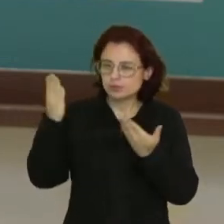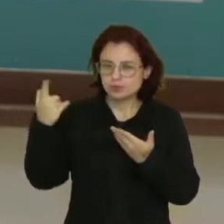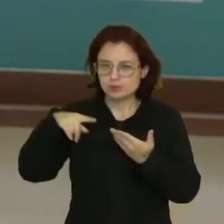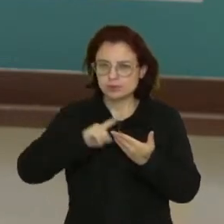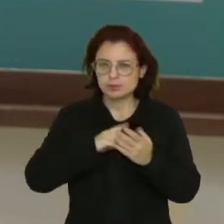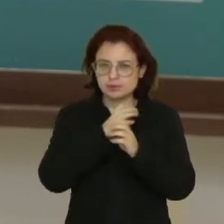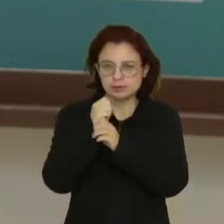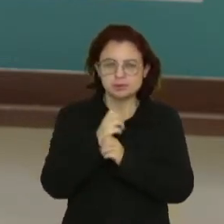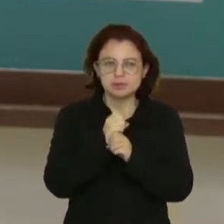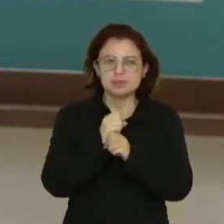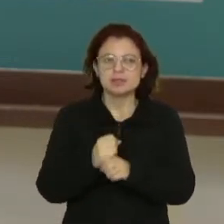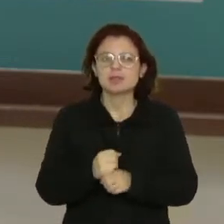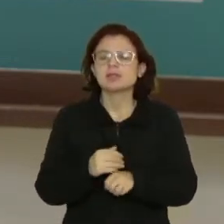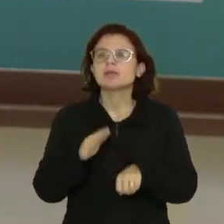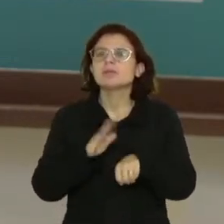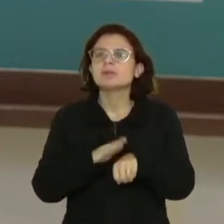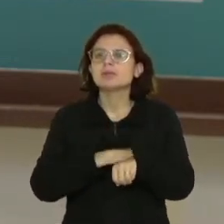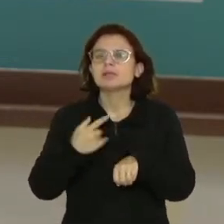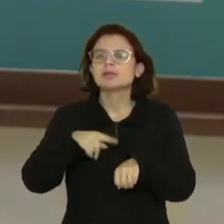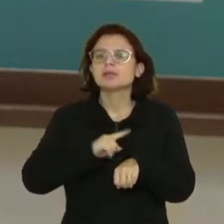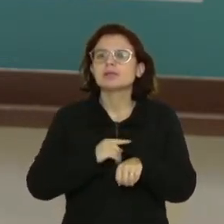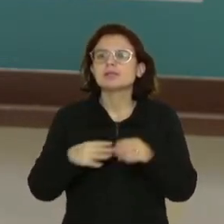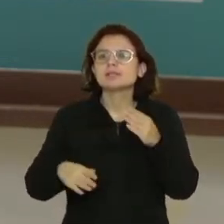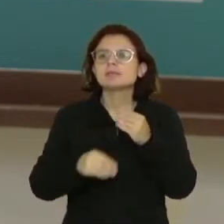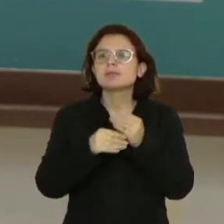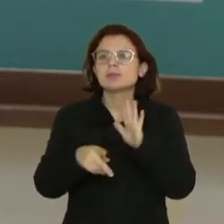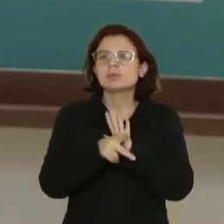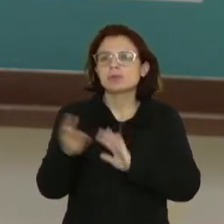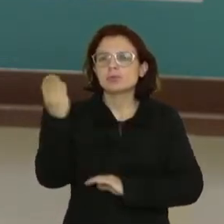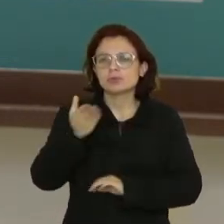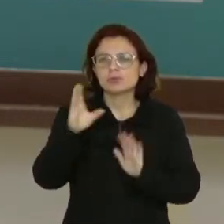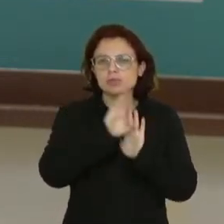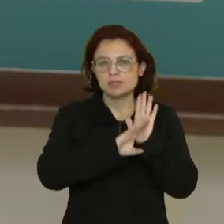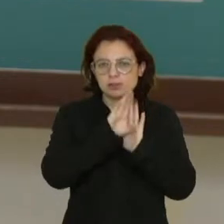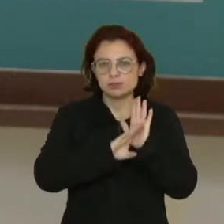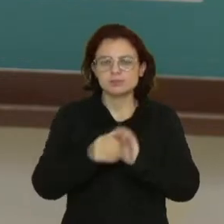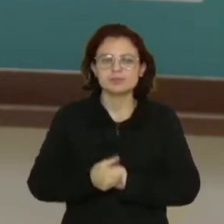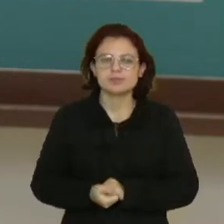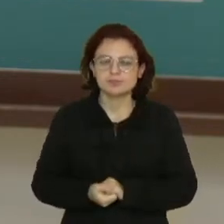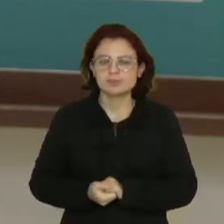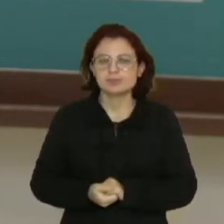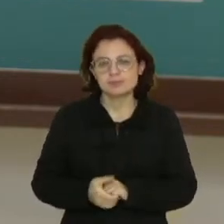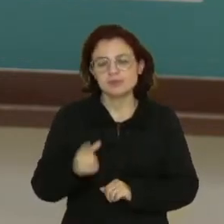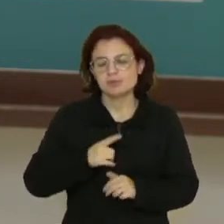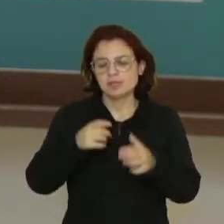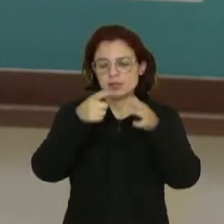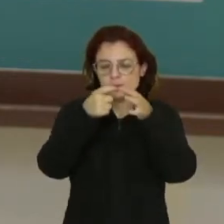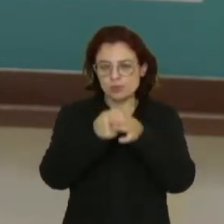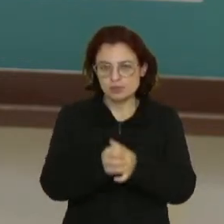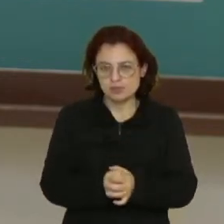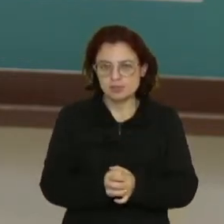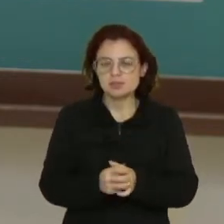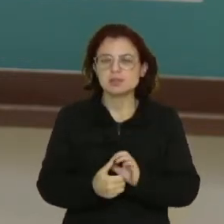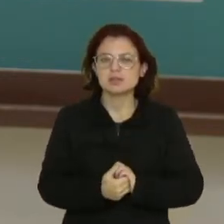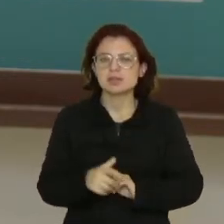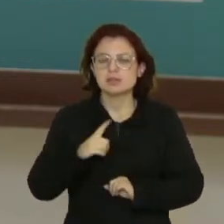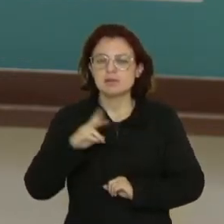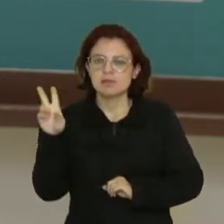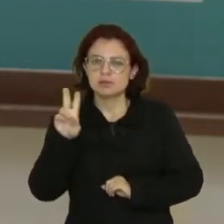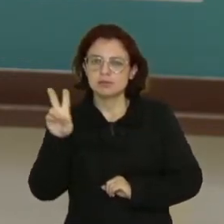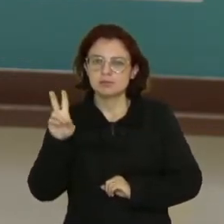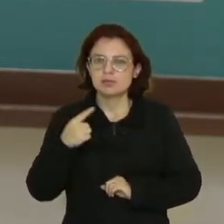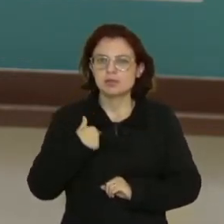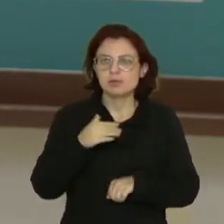de um cone e é porque a gente pode aplicar esse curso aí não falei né Por causa da casquinha ali por exemplo volume